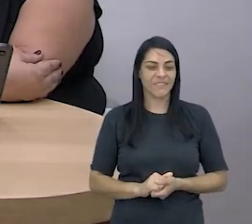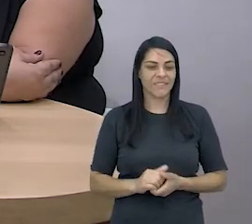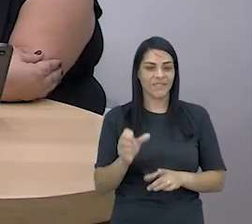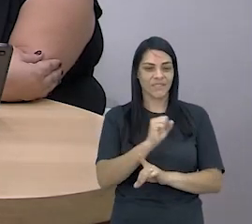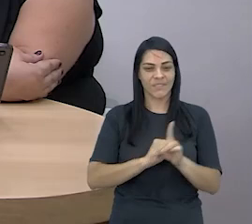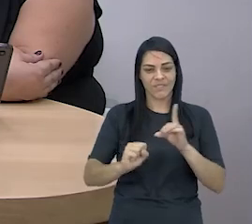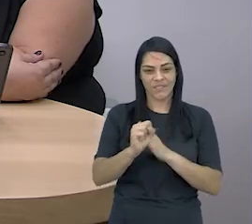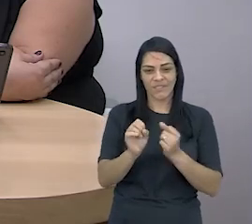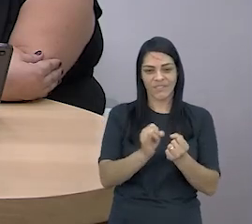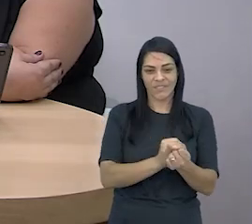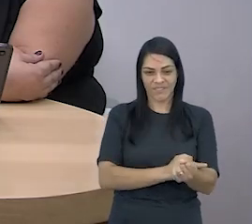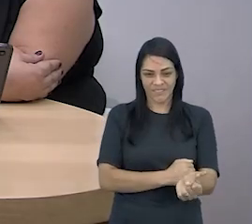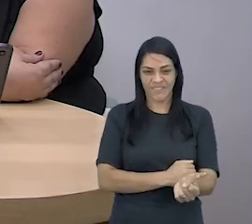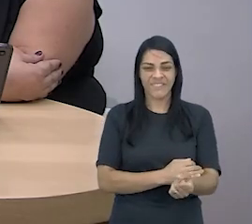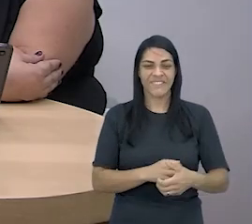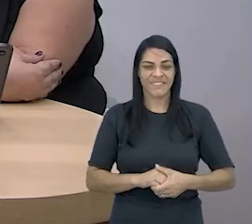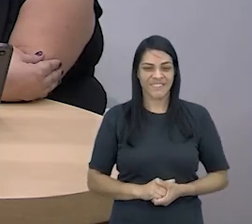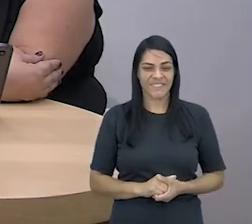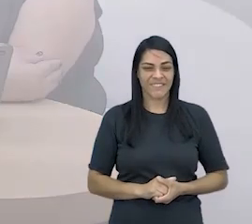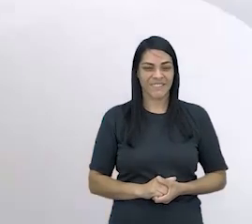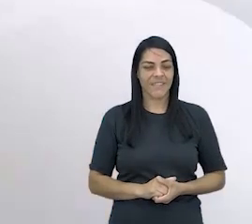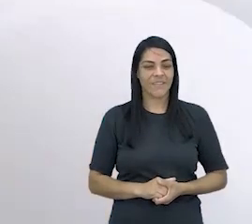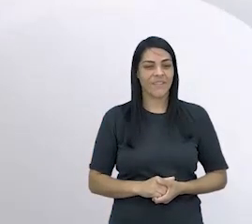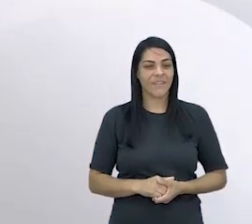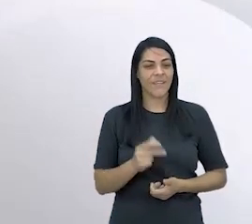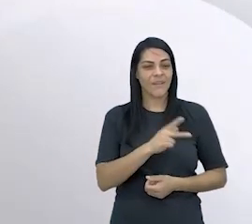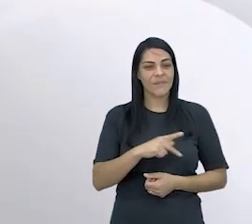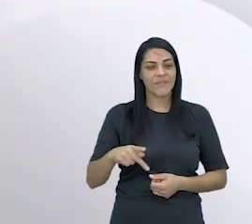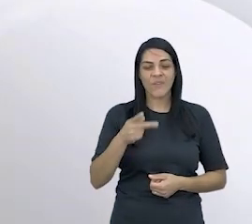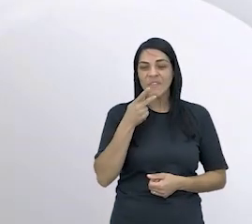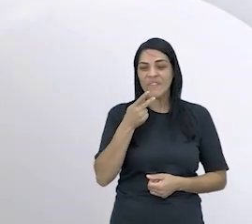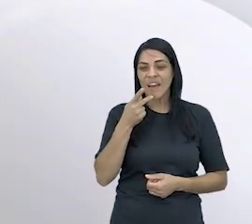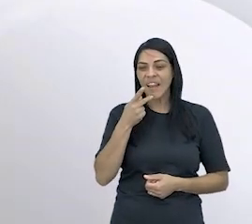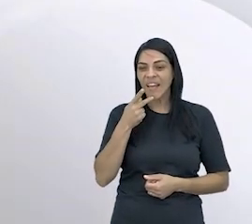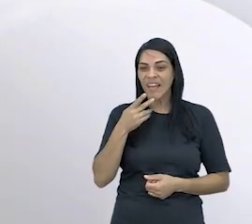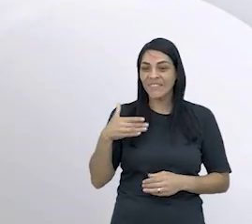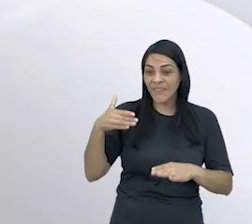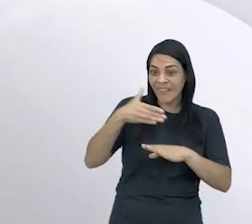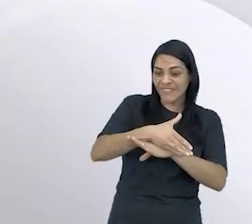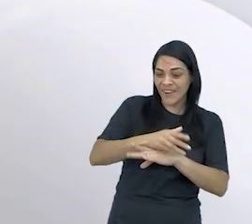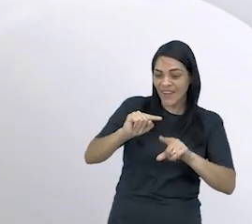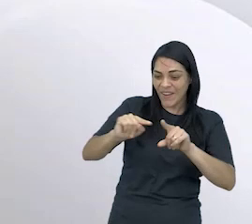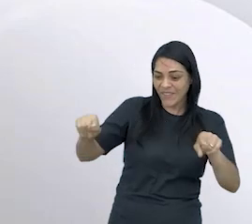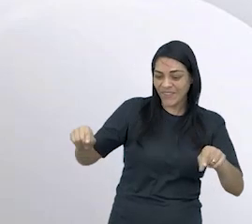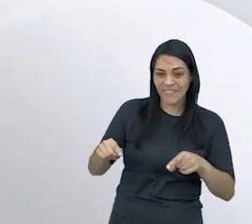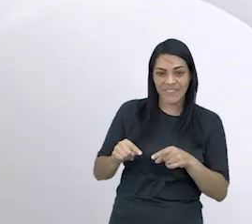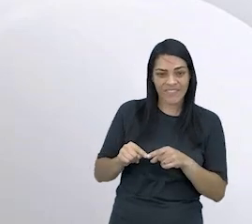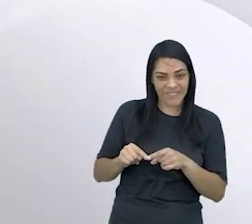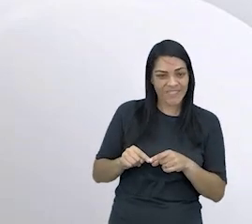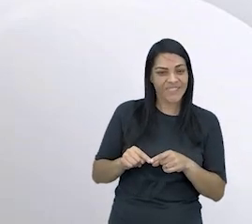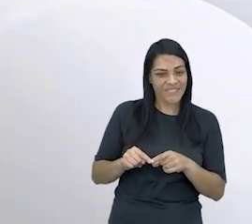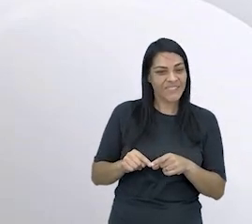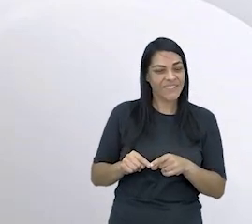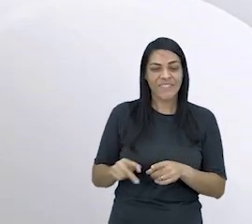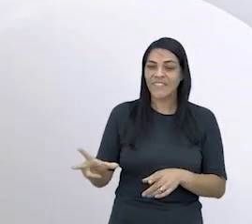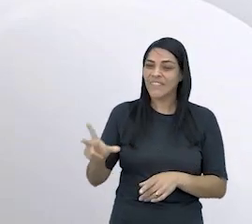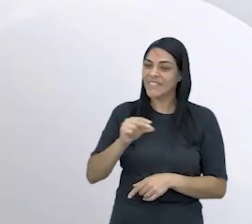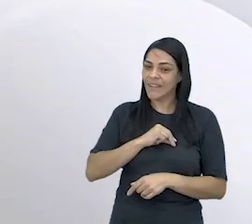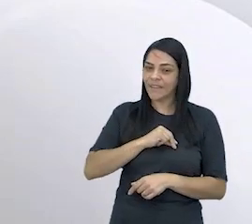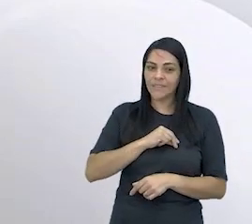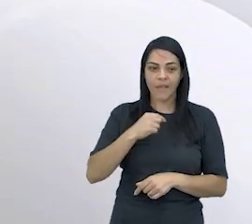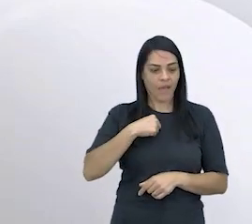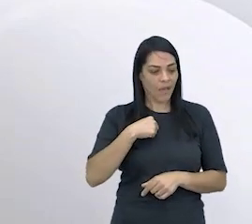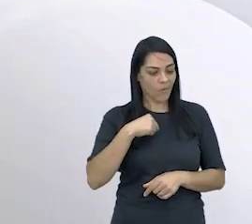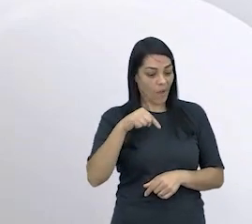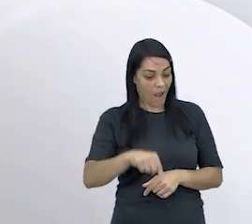consciência social. Antes disso, falando, né, a autorregulação. Olha! Invadindo nosso espaço. O Elton, eu tô no lugar